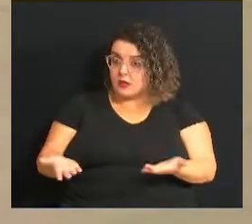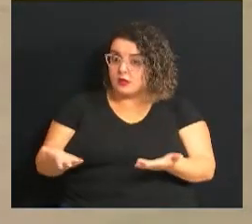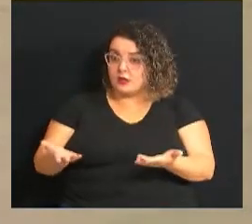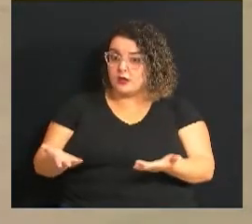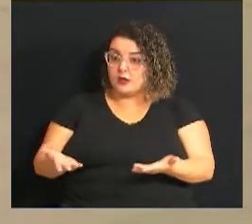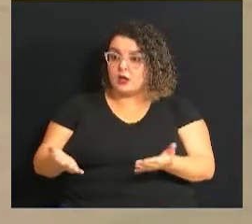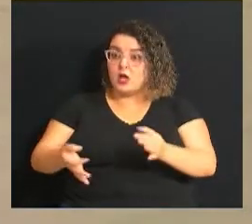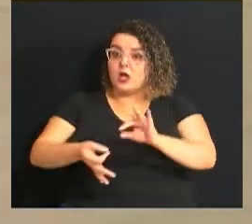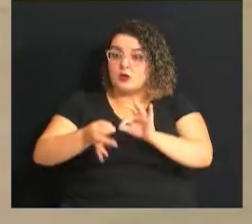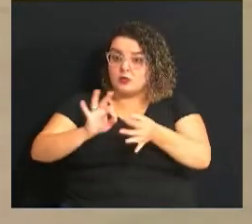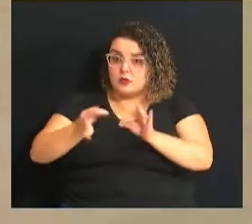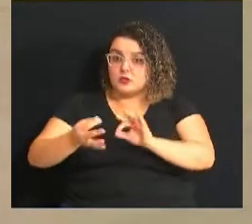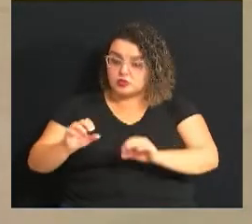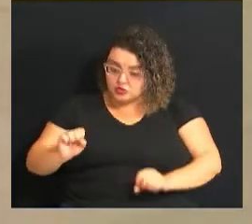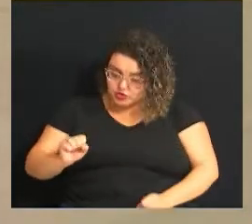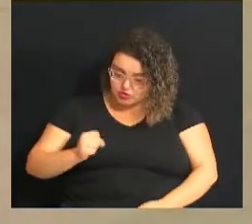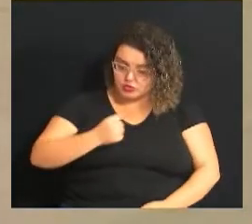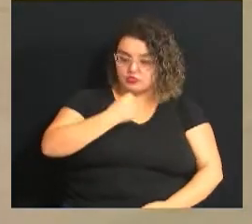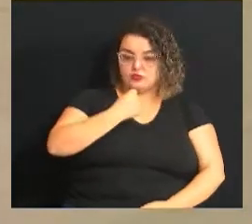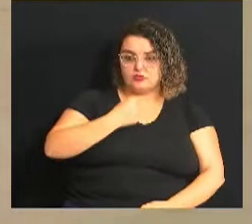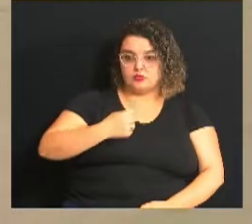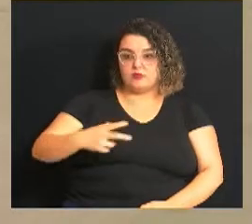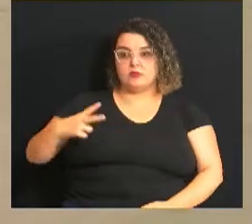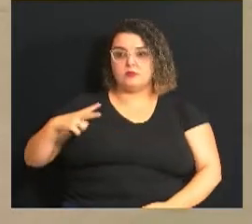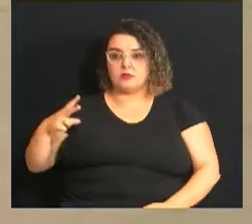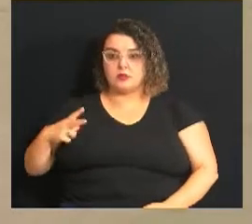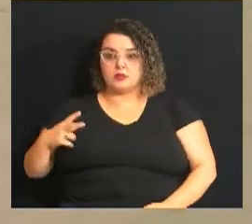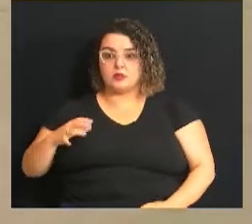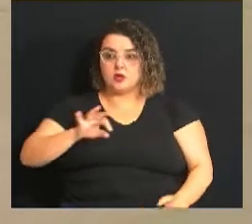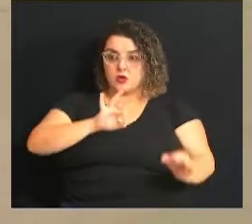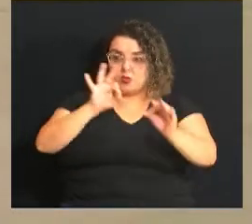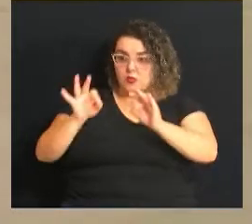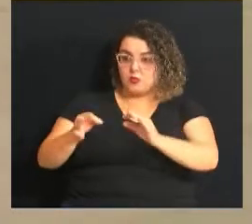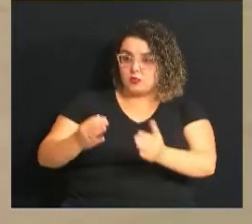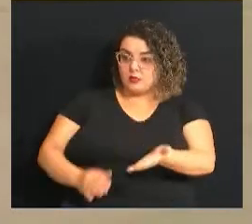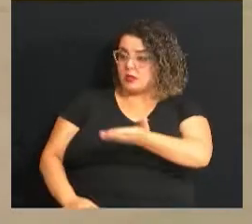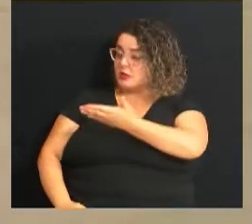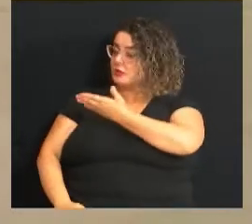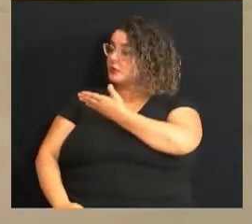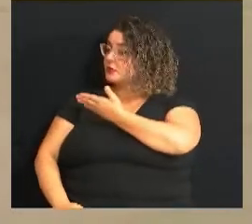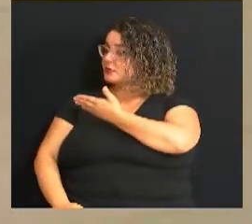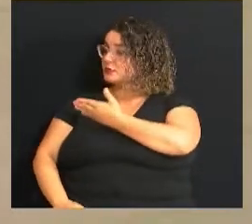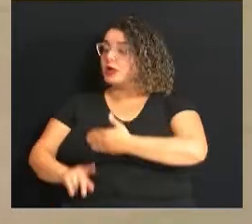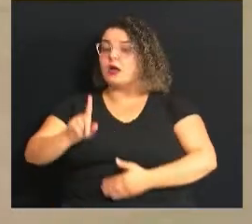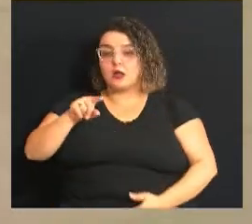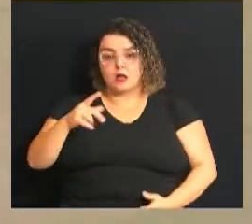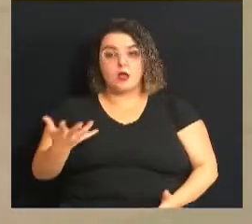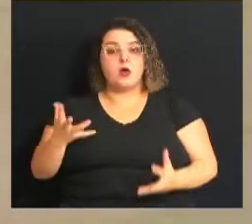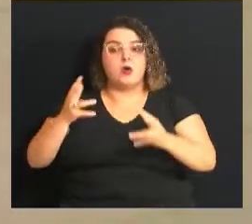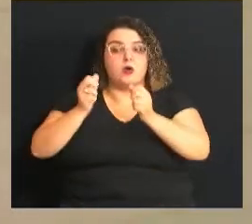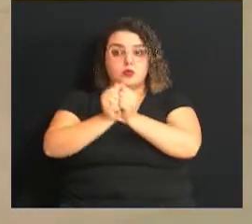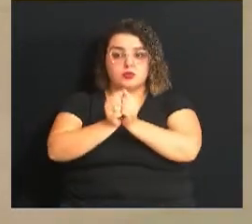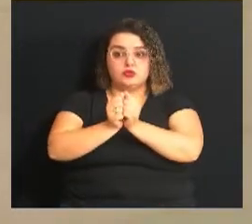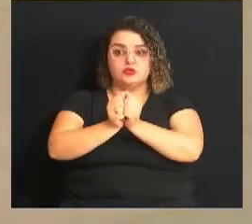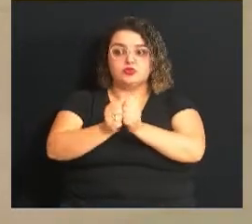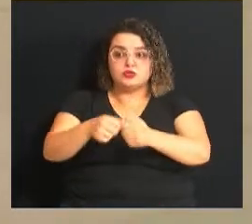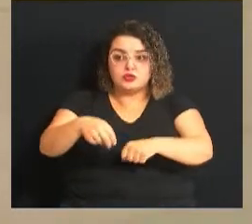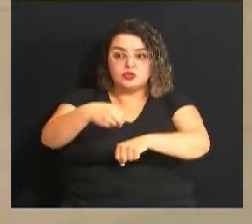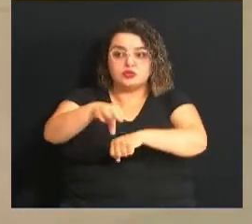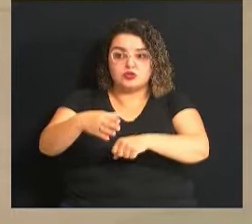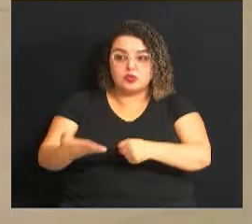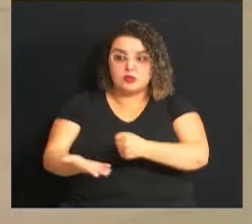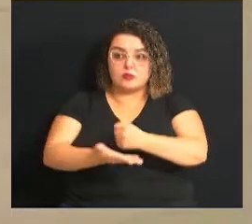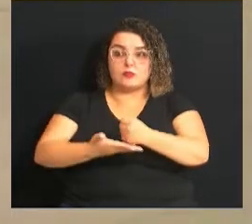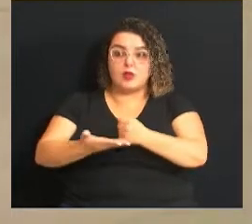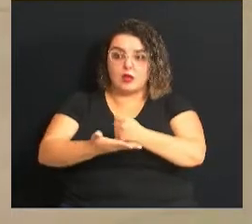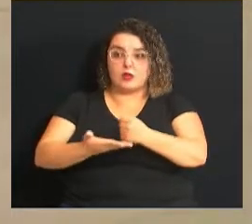oficina de defesa pessoal que a gente está acompanhando um pouquinho aqui ao fundo, né, comandante? Isso é o quê? Um conjunto de dicas básicas para sair de uma